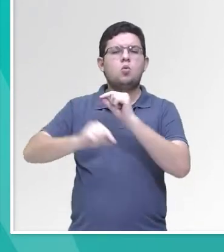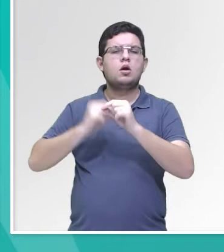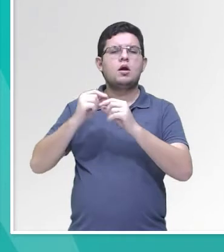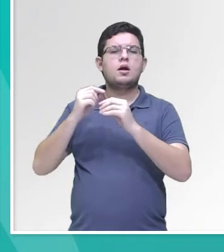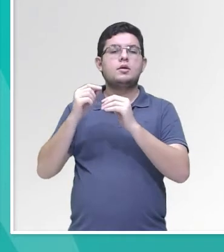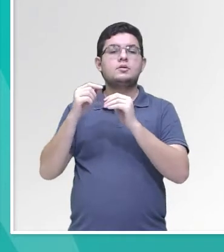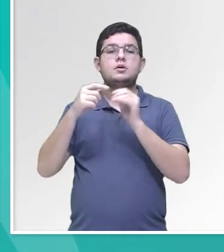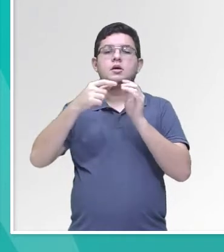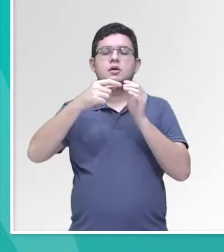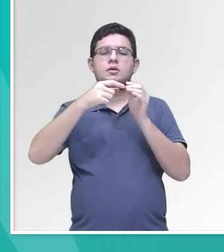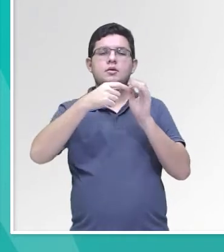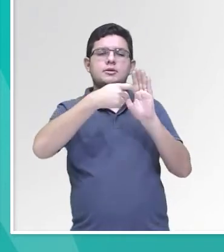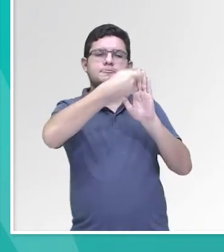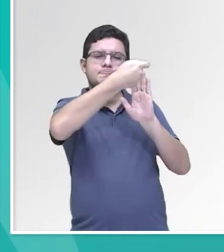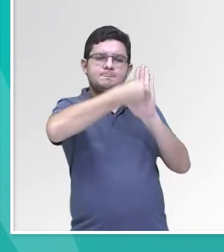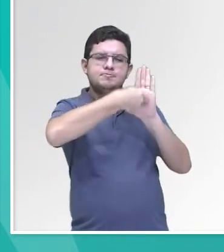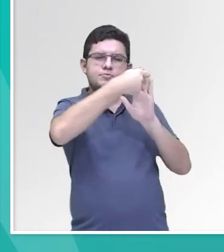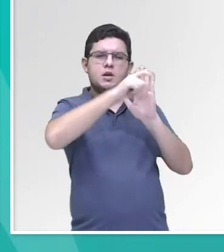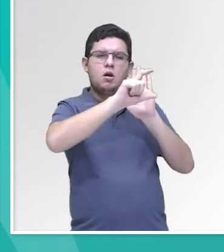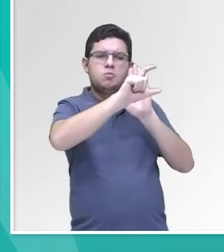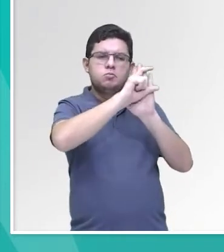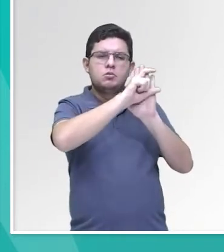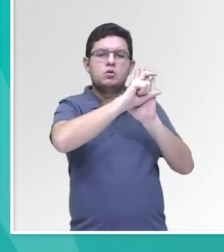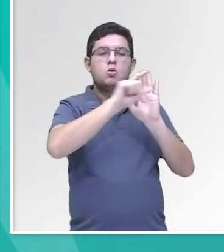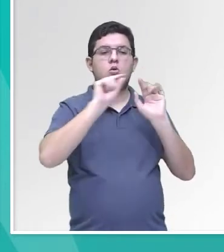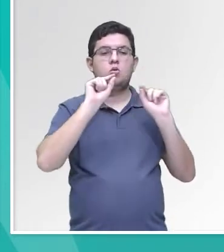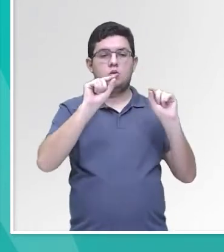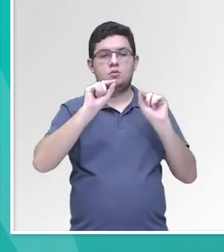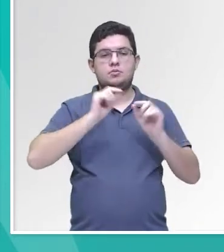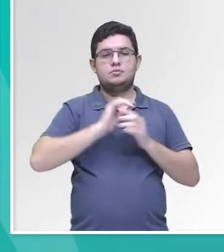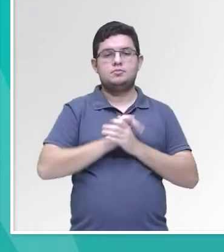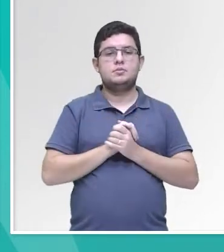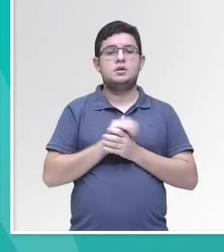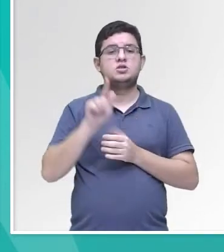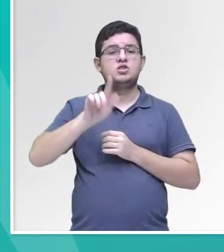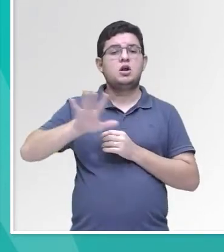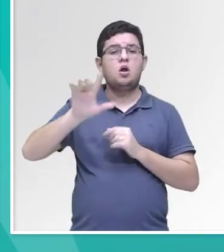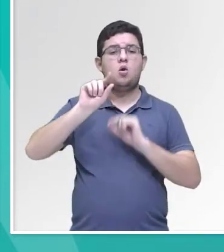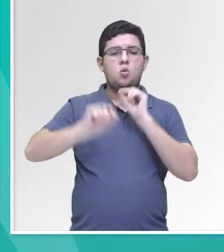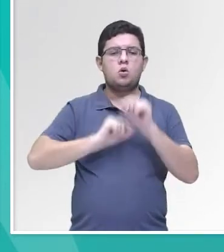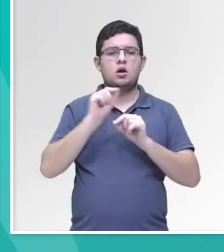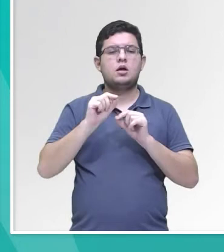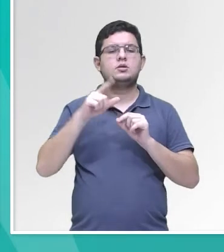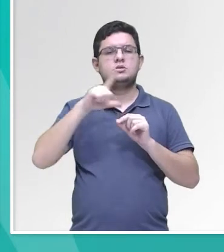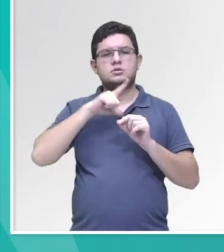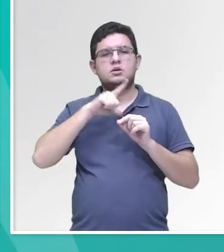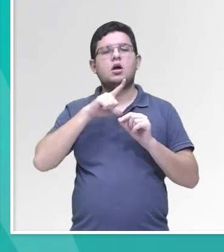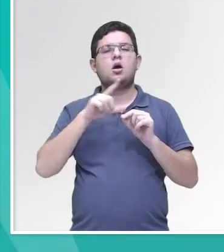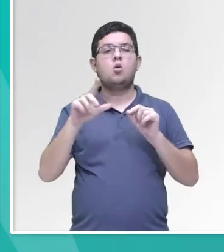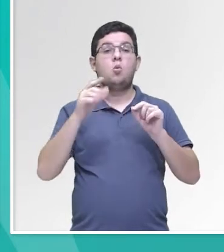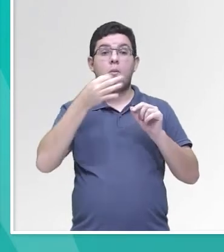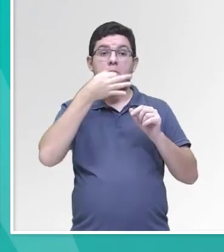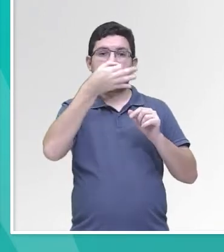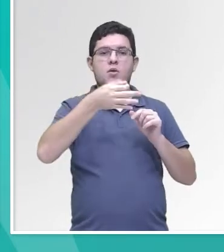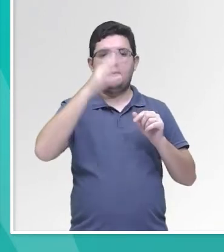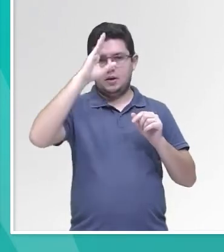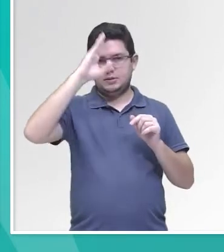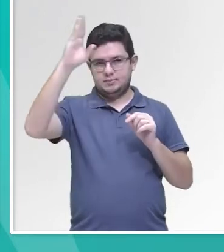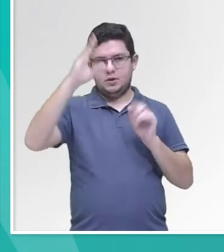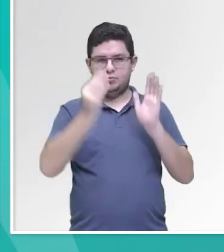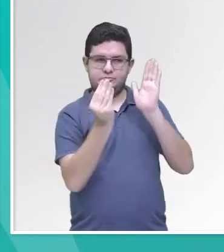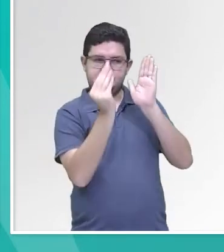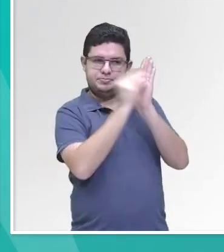parágrafos, né? Em geral, é isto mesmo. E, em geral, ela contém a tese. Então, em geral,